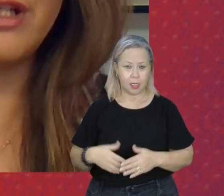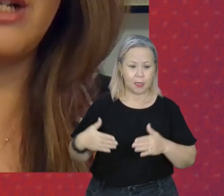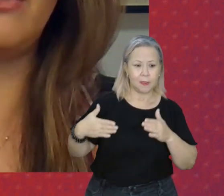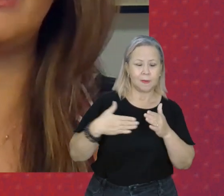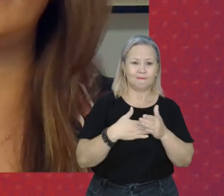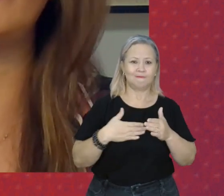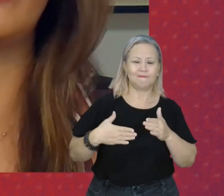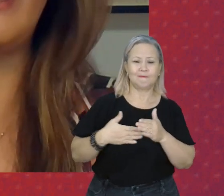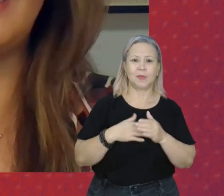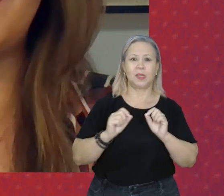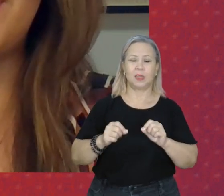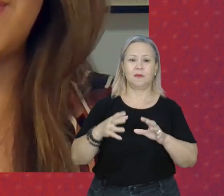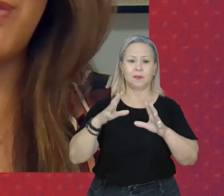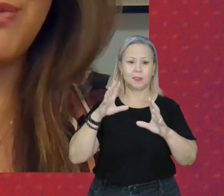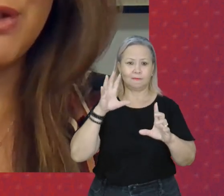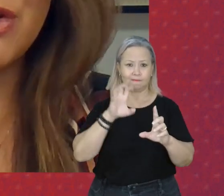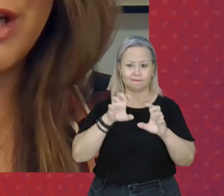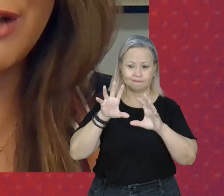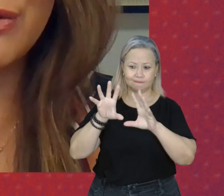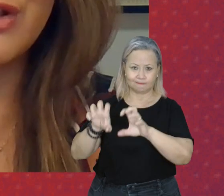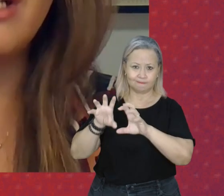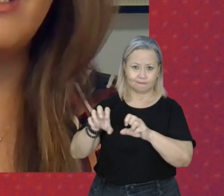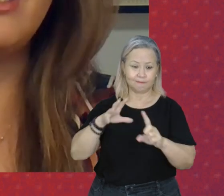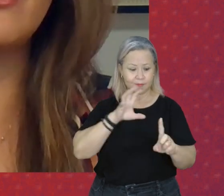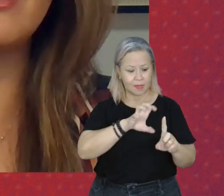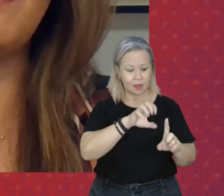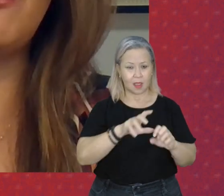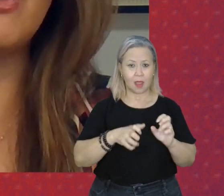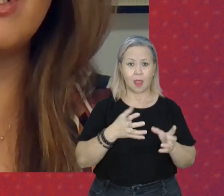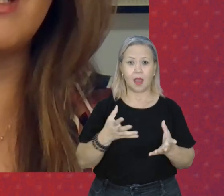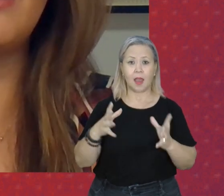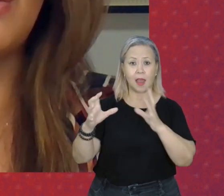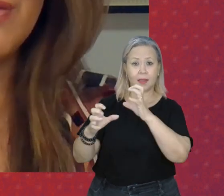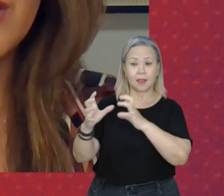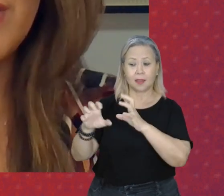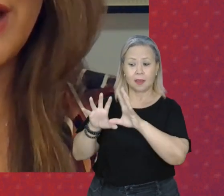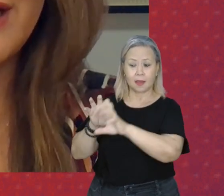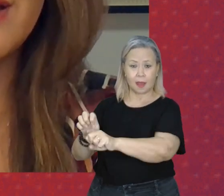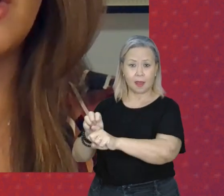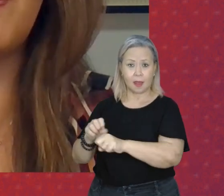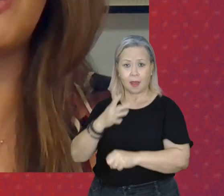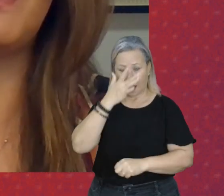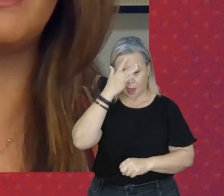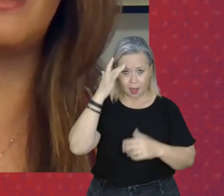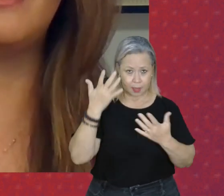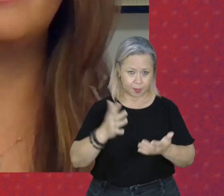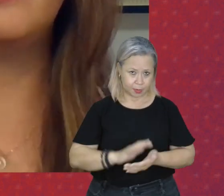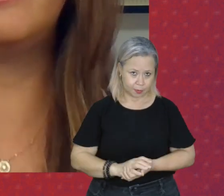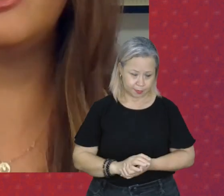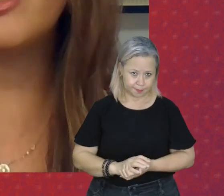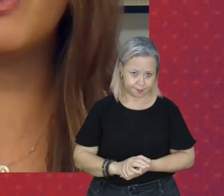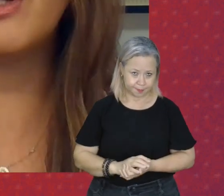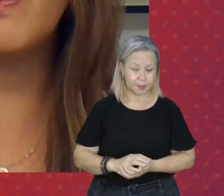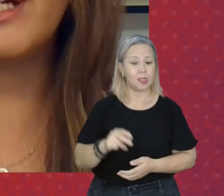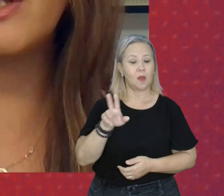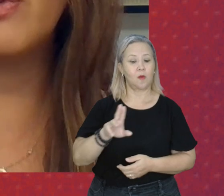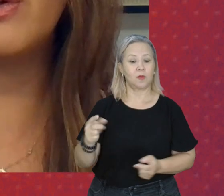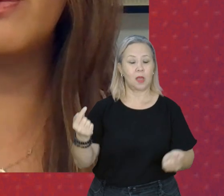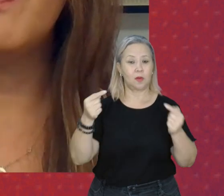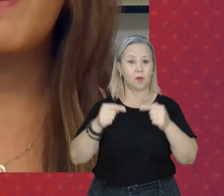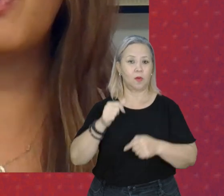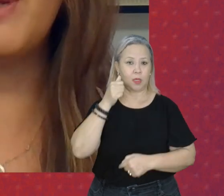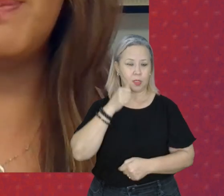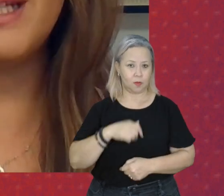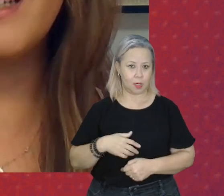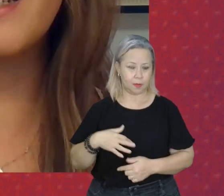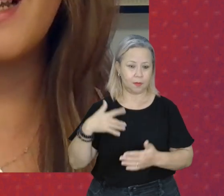ações judiciais, ou então de usar a lei para proibir direitos, isso sempre foi utilizado contra as mulheres. A gente pode pensar desde quando as mulheres